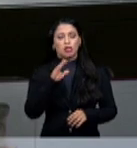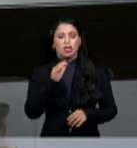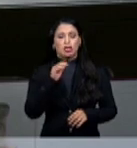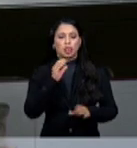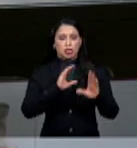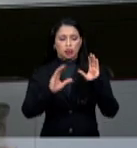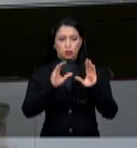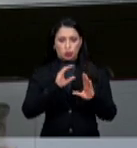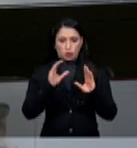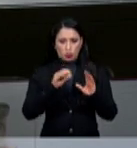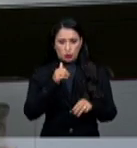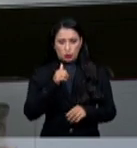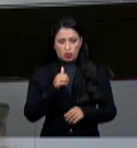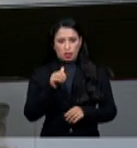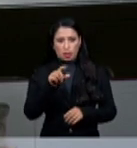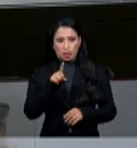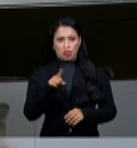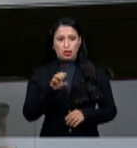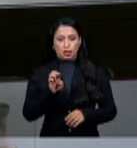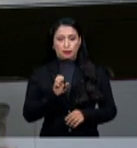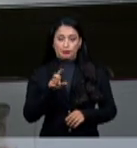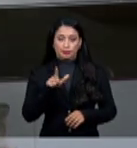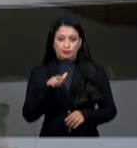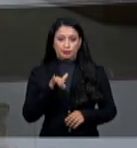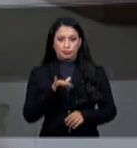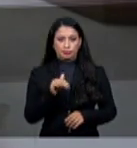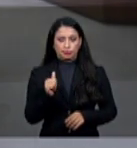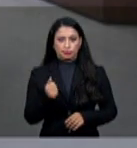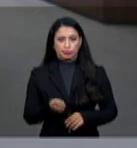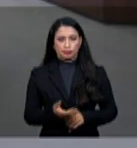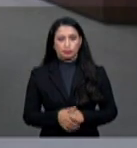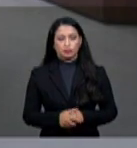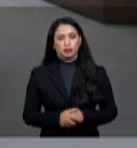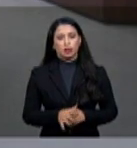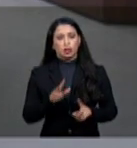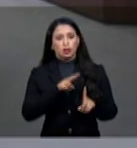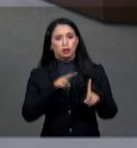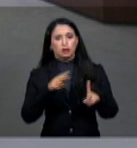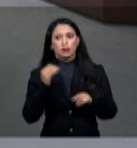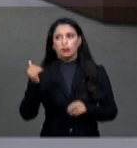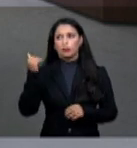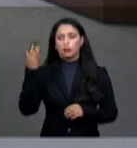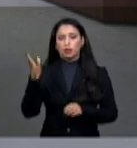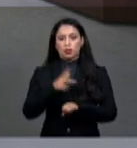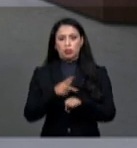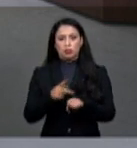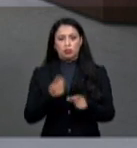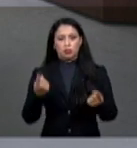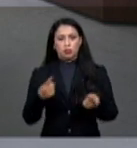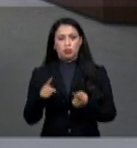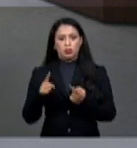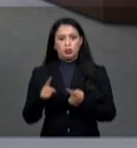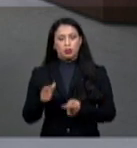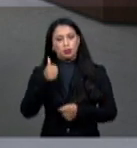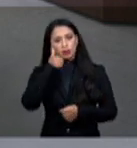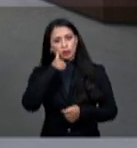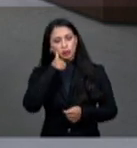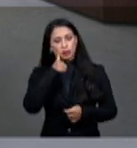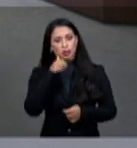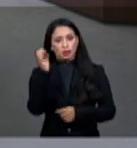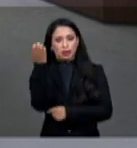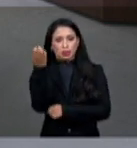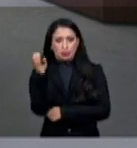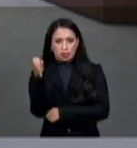depois, vamos falar também sobre o olhar internacional sobre a violência contra a mulher com a